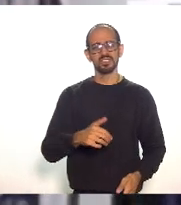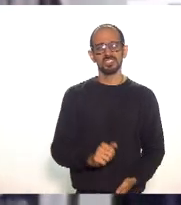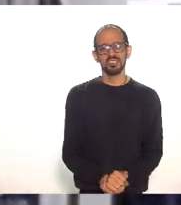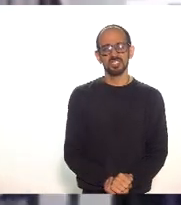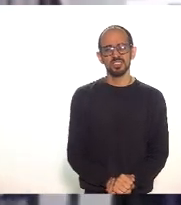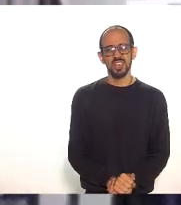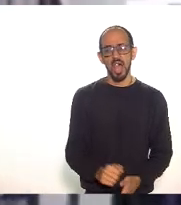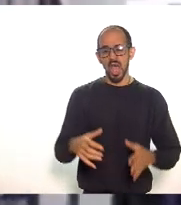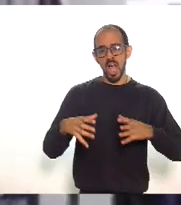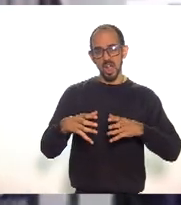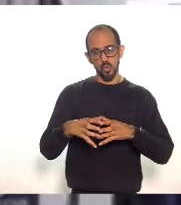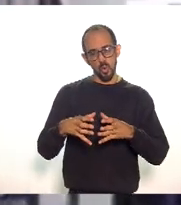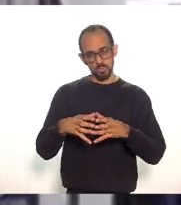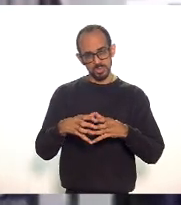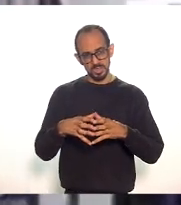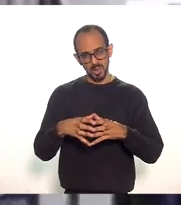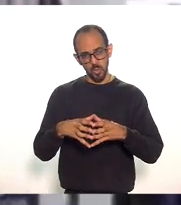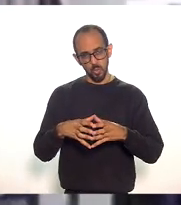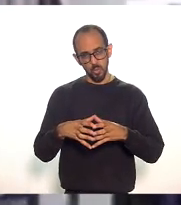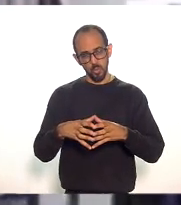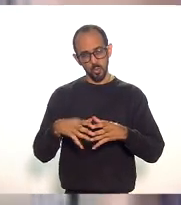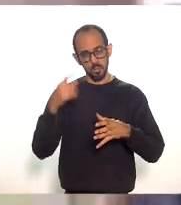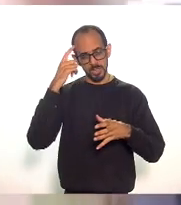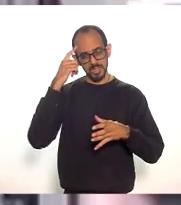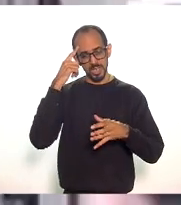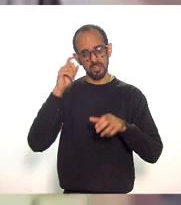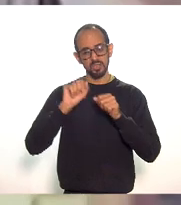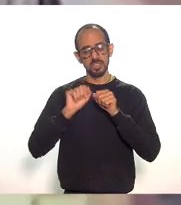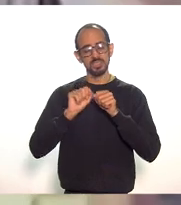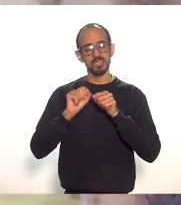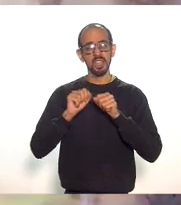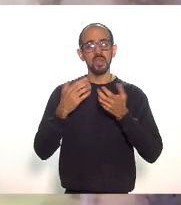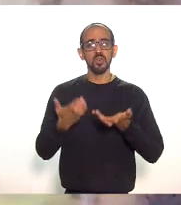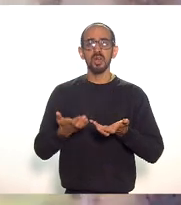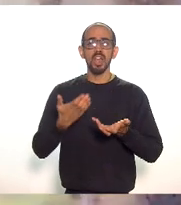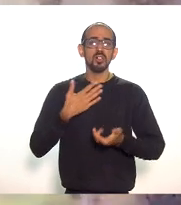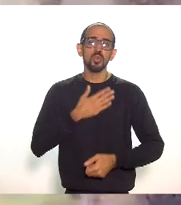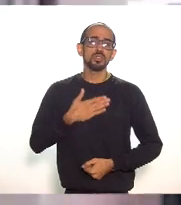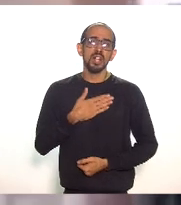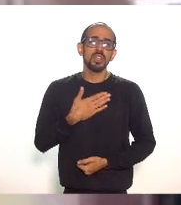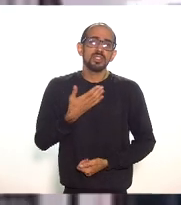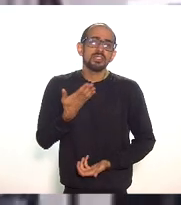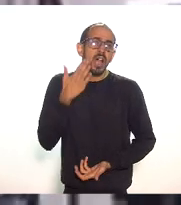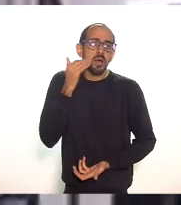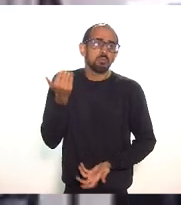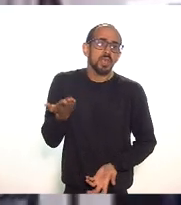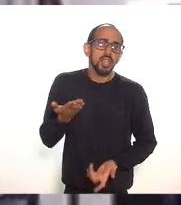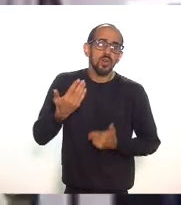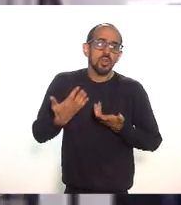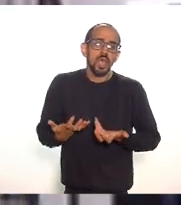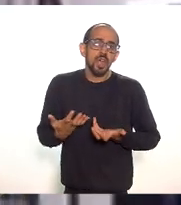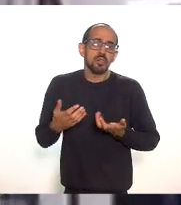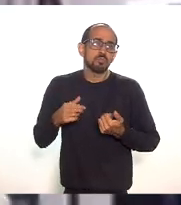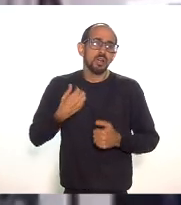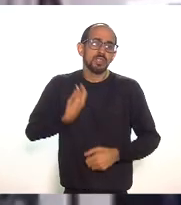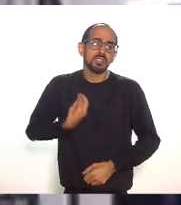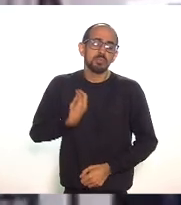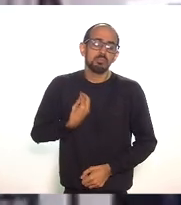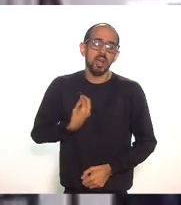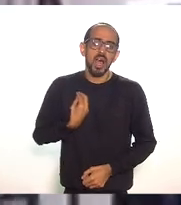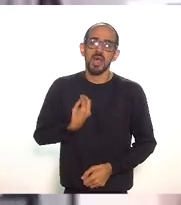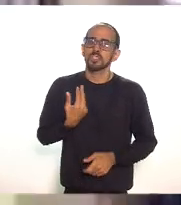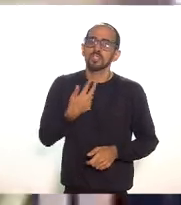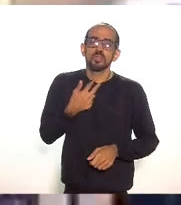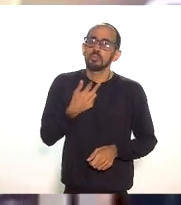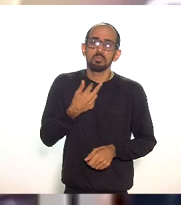aquela comissão que estava para sair, como é que está? Em que pé está? Eu gostaria de saber, porque eu quero participar. Nós não podemos, de forma